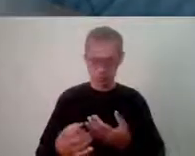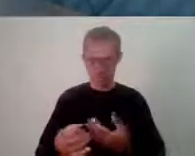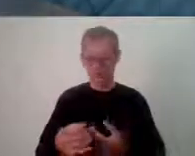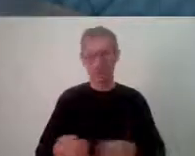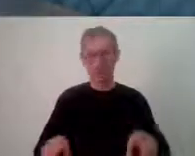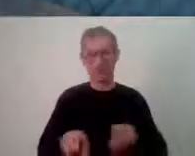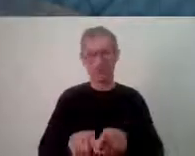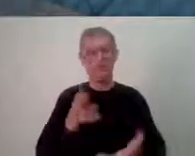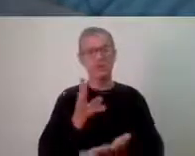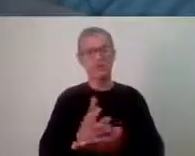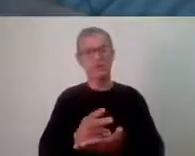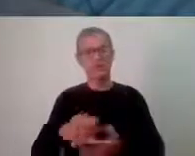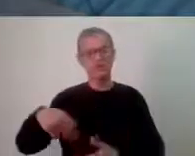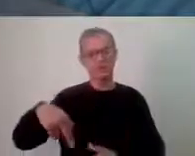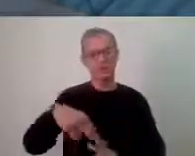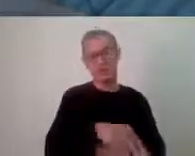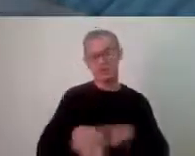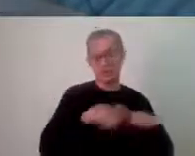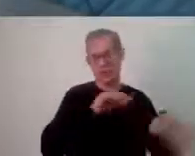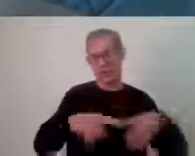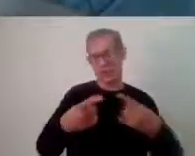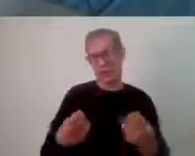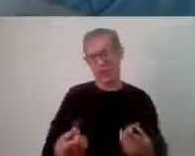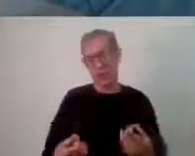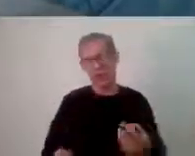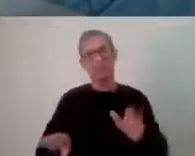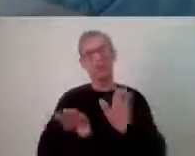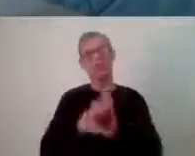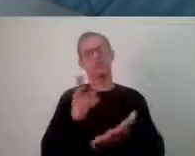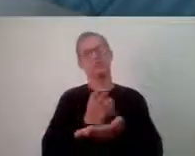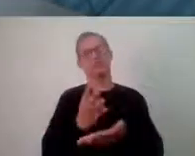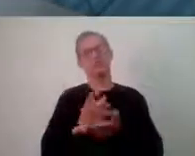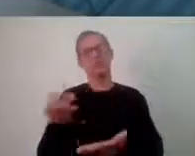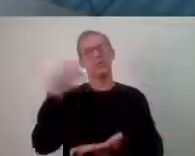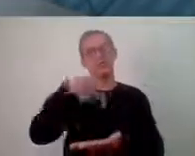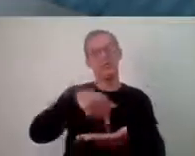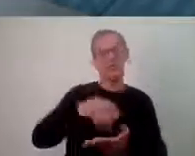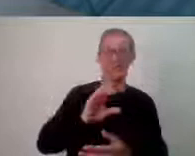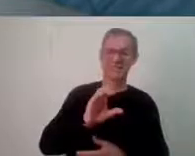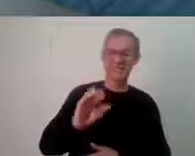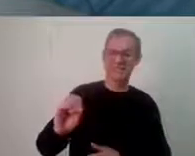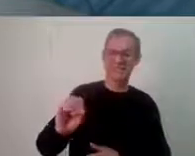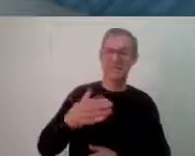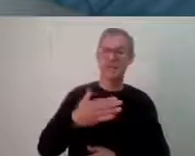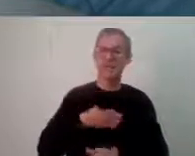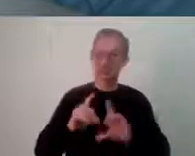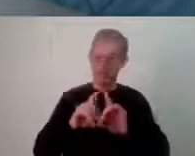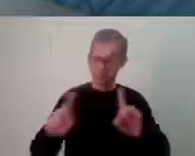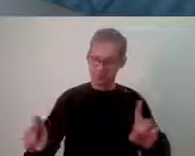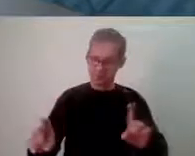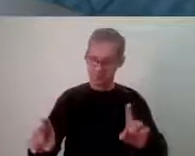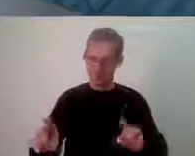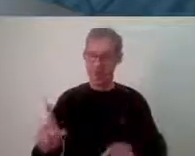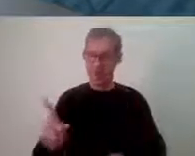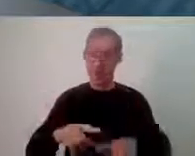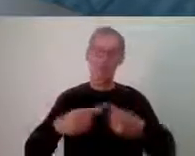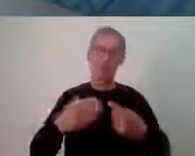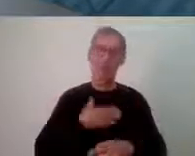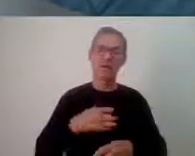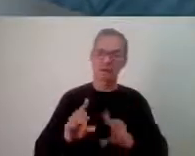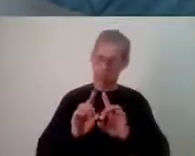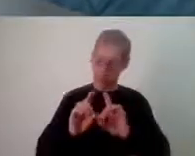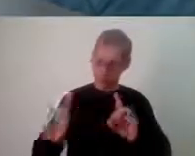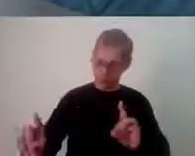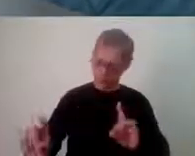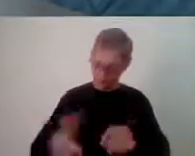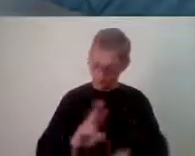e apesar de eu andar aqui, eu cheguei no mesmo ponto. É 0. E a minha distância? A minha distância não. A minha distância